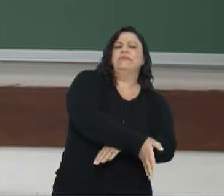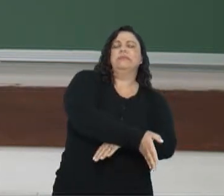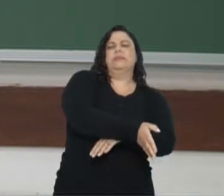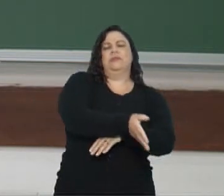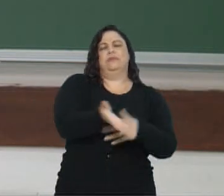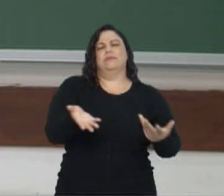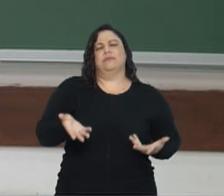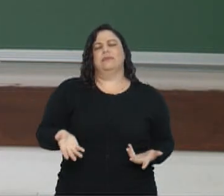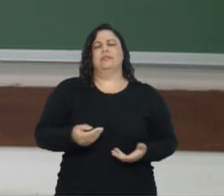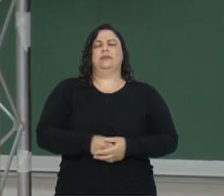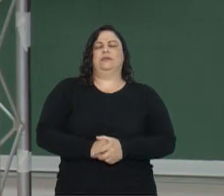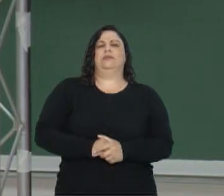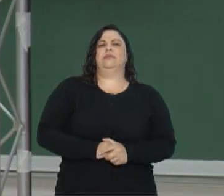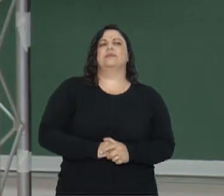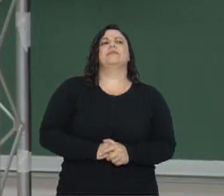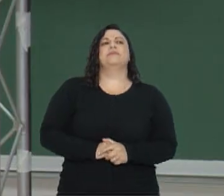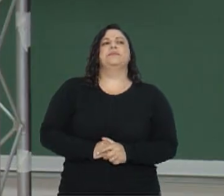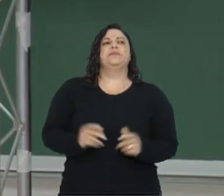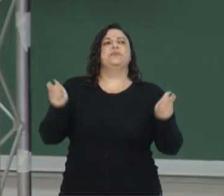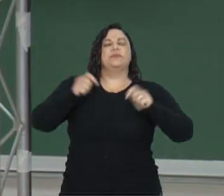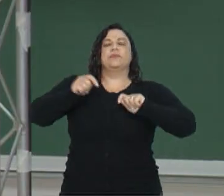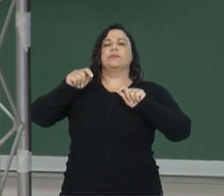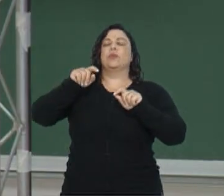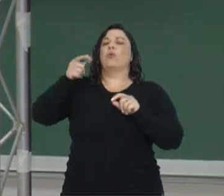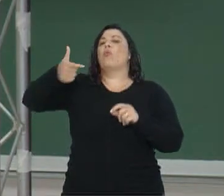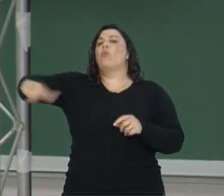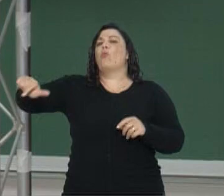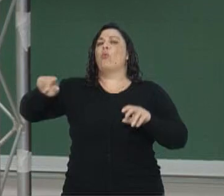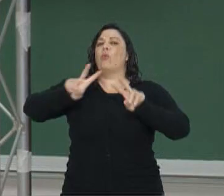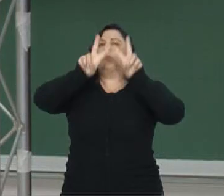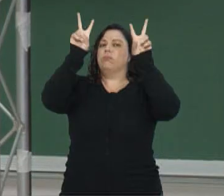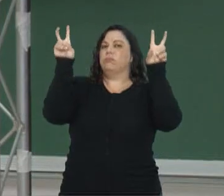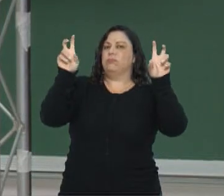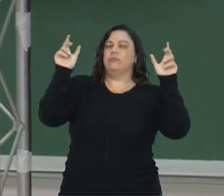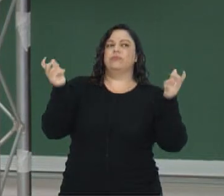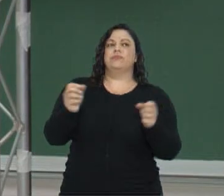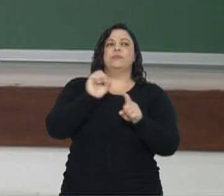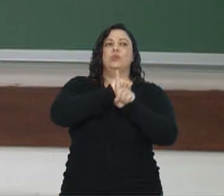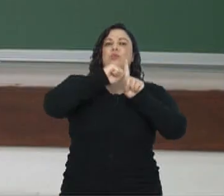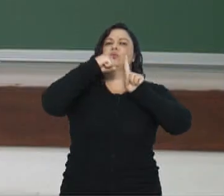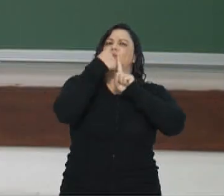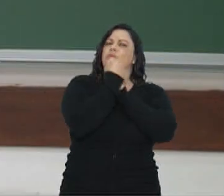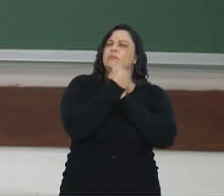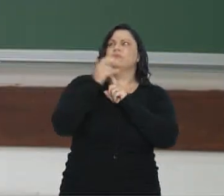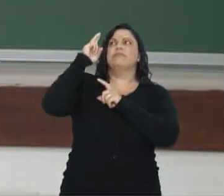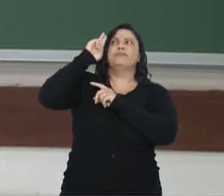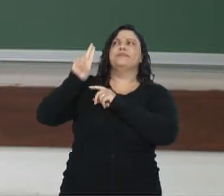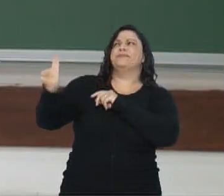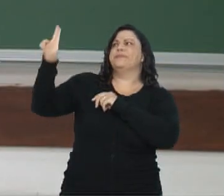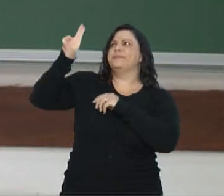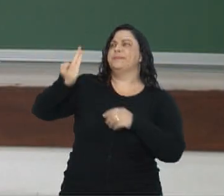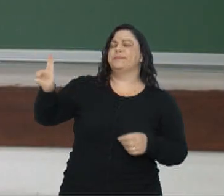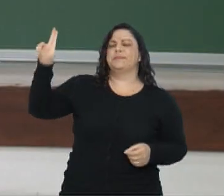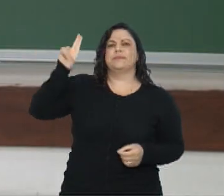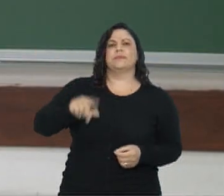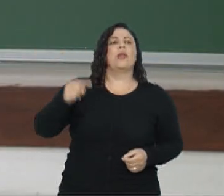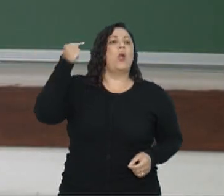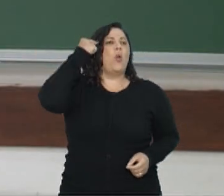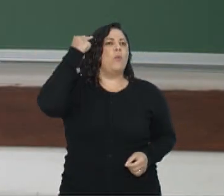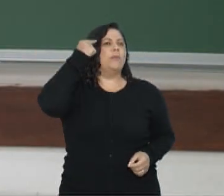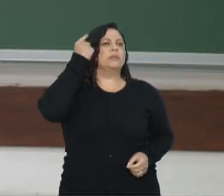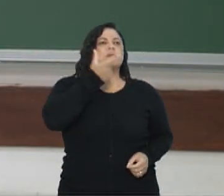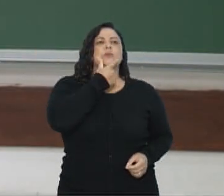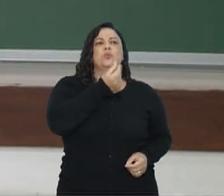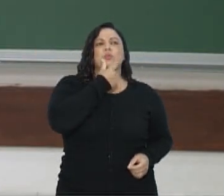um outro modelo de pensamento que é o chamado socialismo utópico. Esse socialismo ele começa com um pensador chamado Thomas Moros,